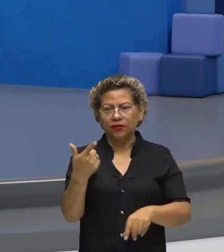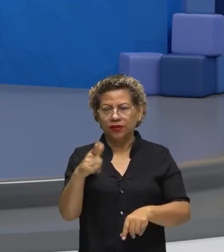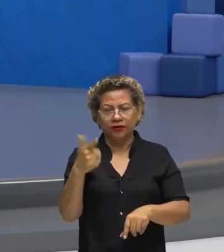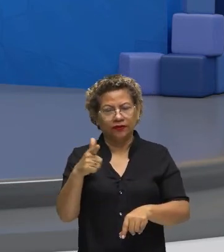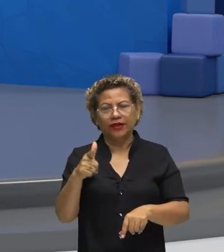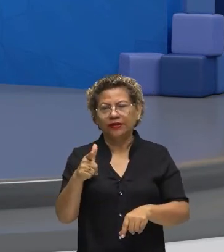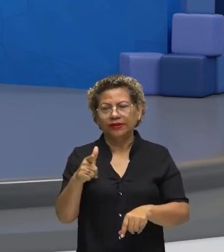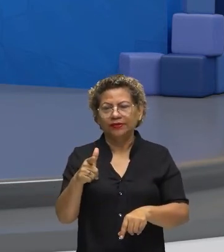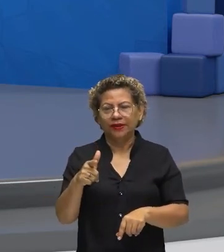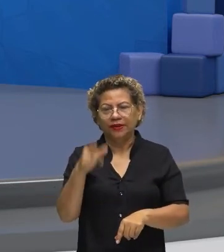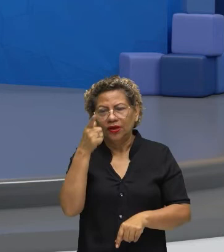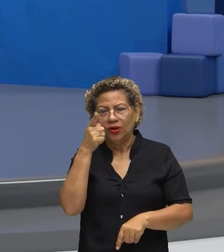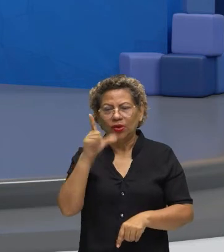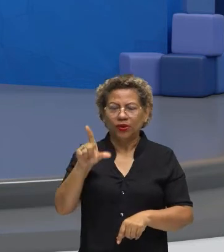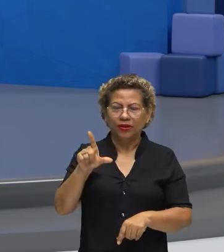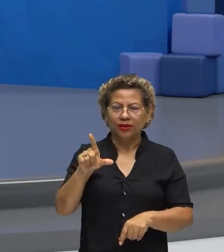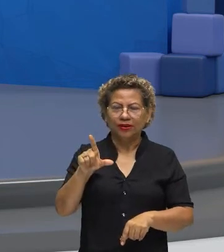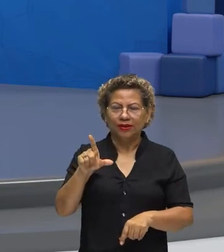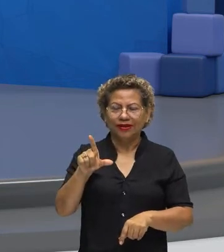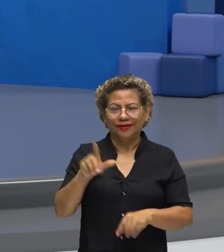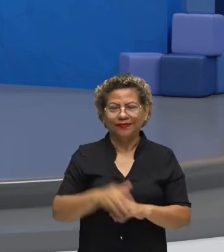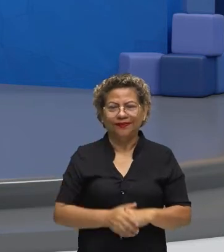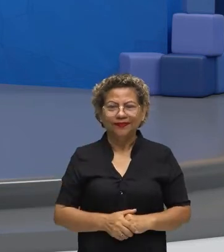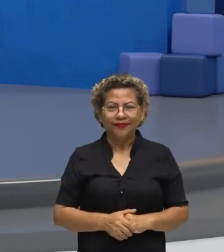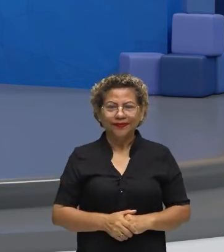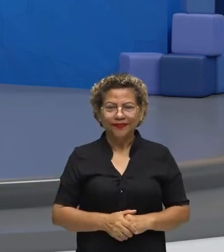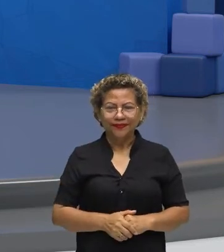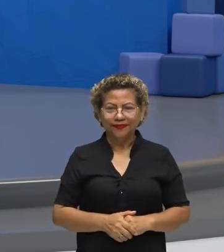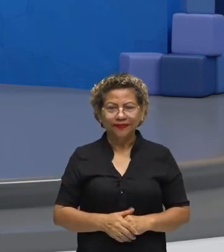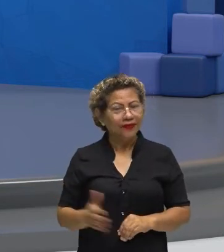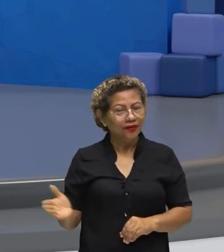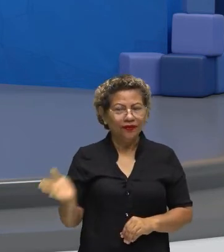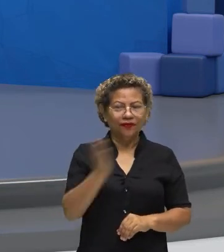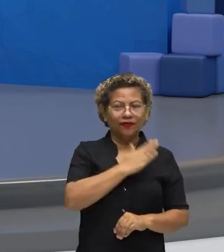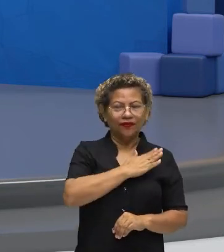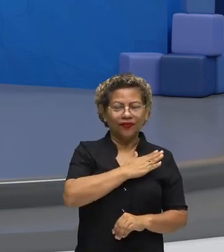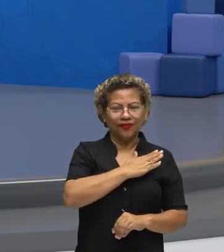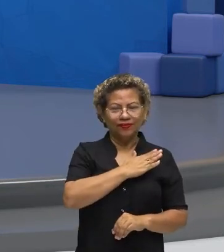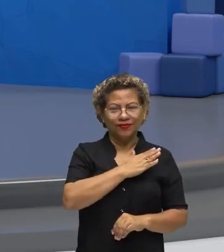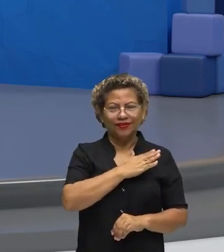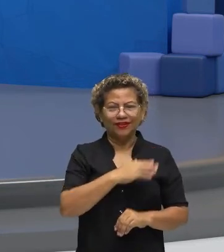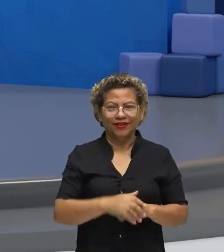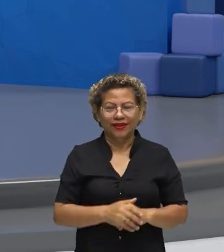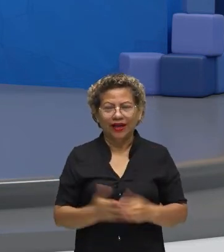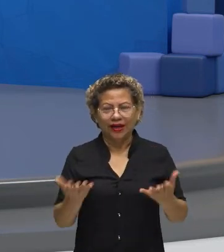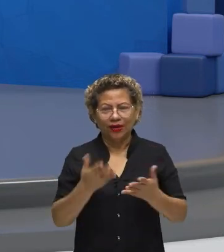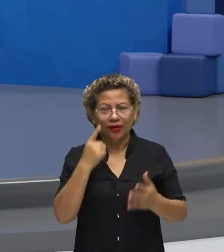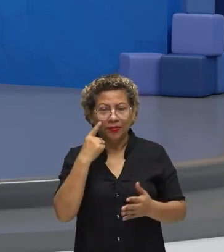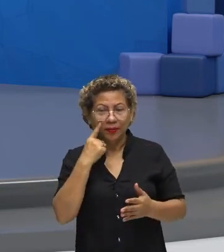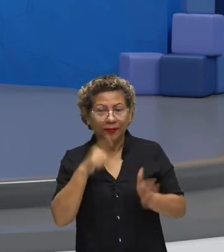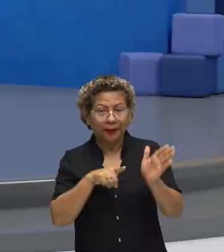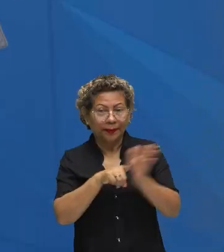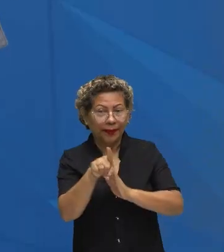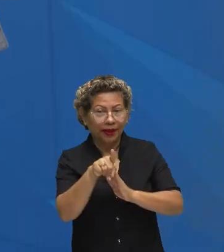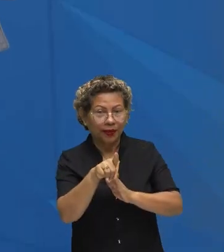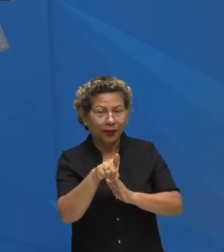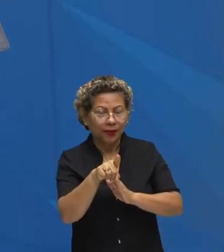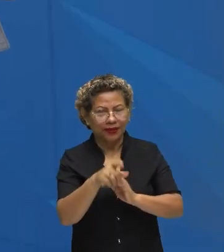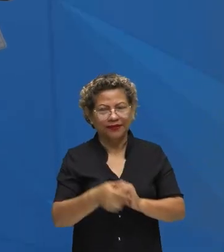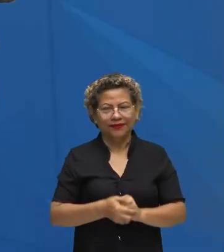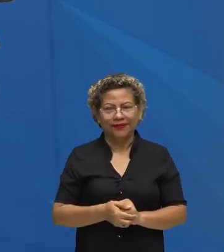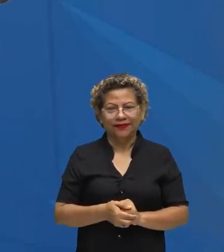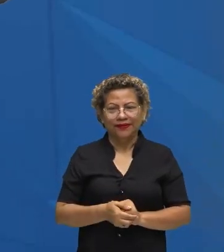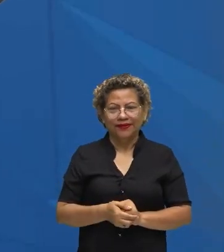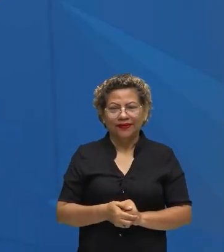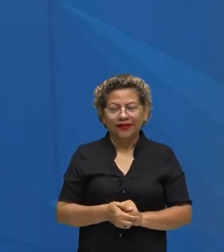Então, vamos lá. Todo mundo no canal do 6º ano. Muita atenção, pergunta na tela, pergunta não, né?